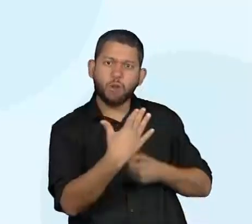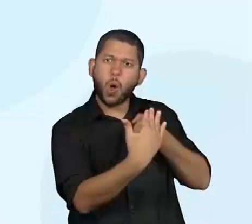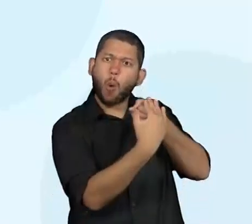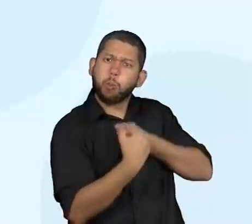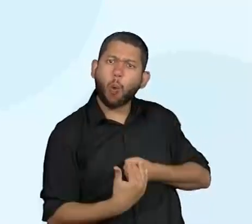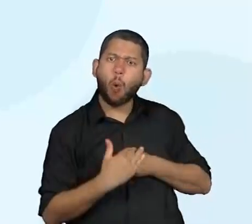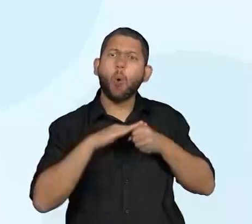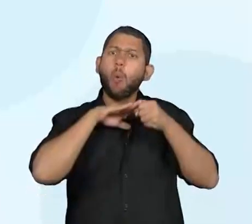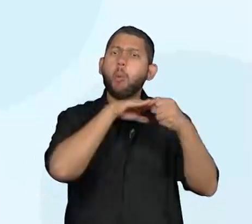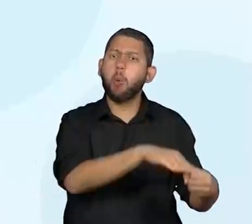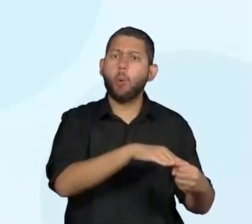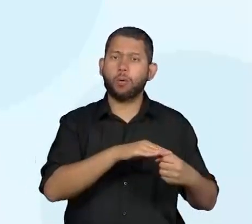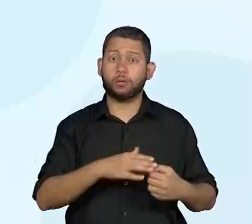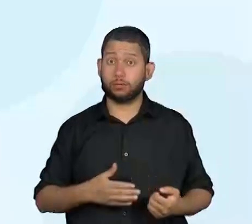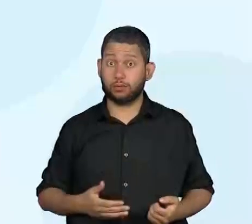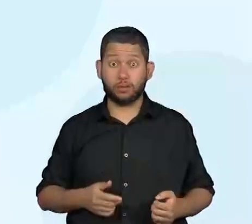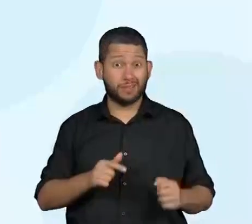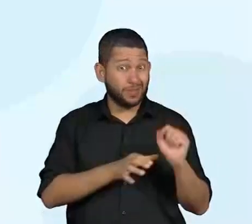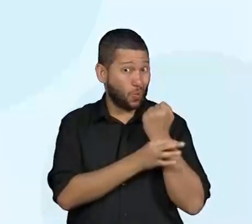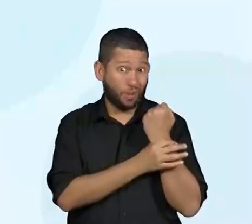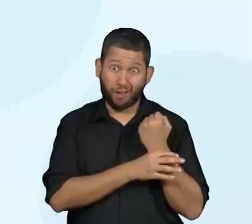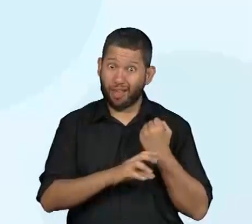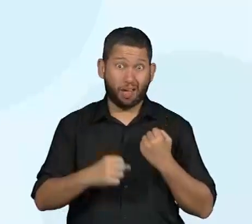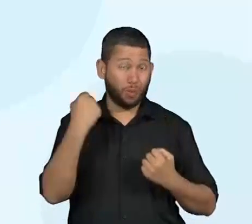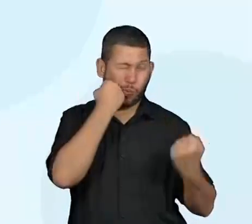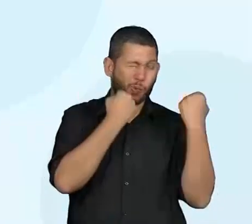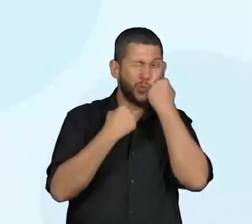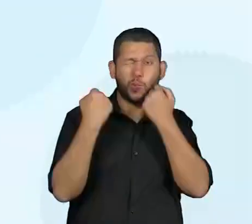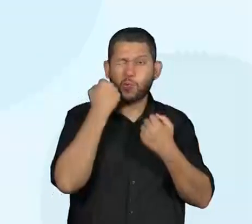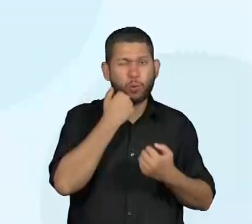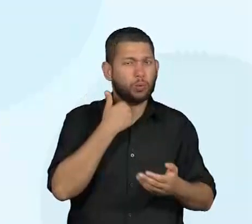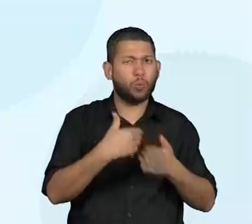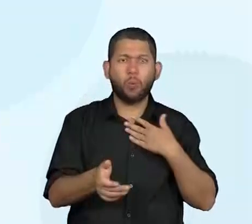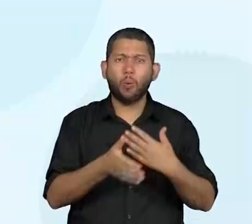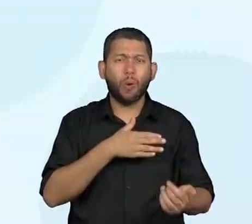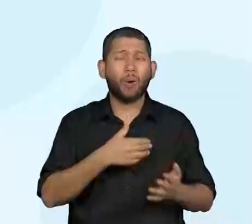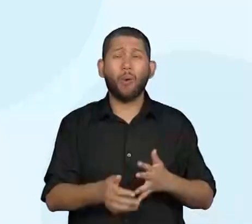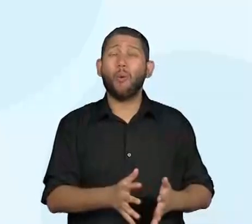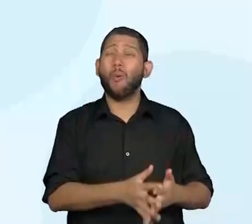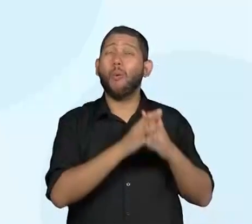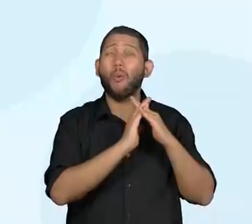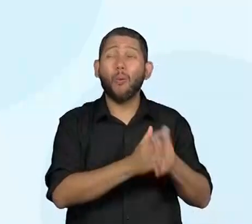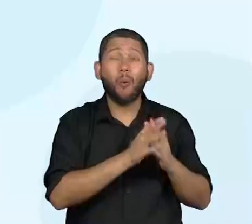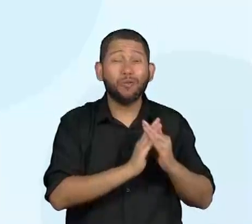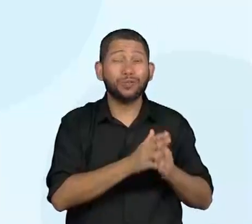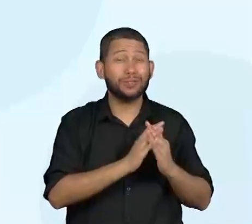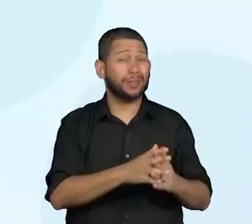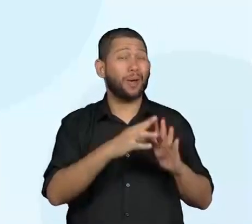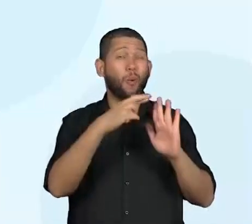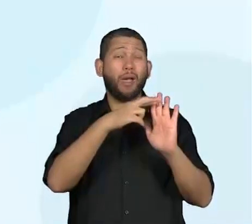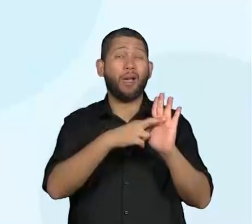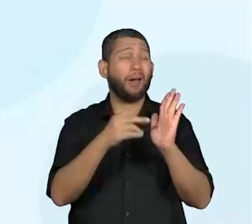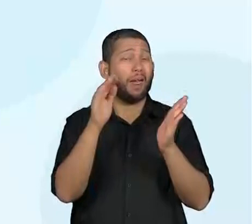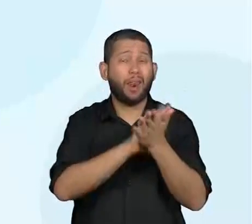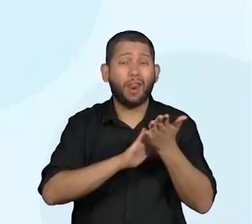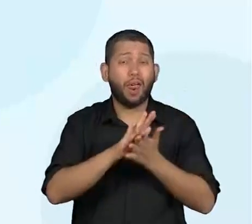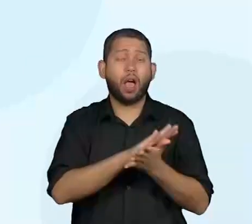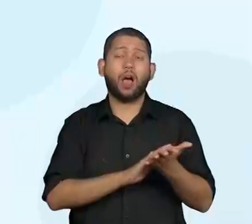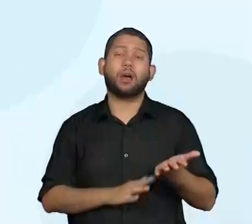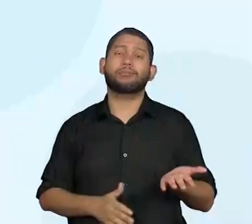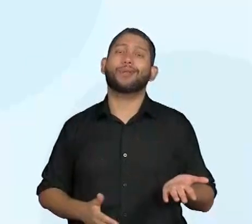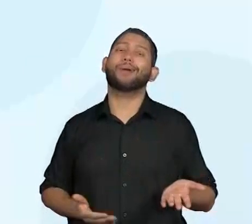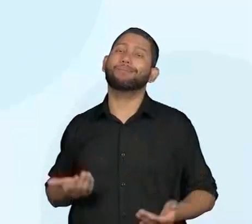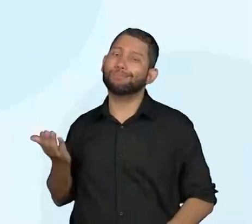existe, não tem segurança, gera confusão, não tem nenhuma regra e